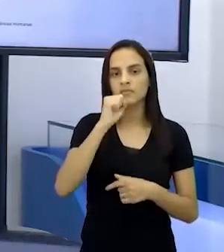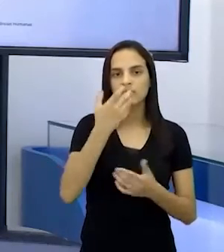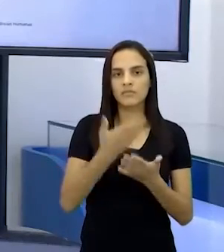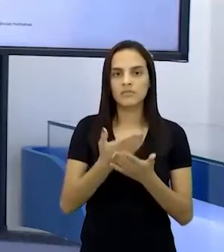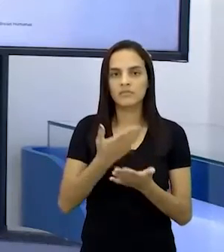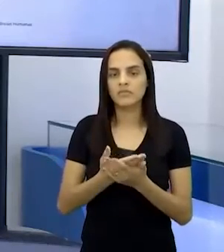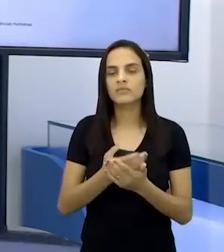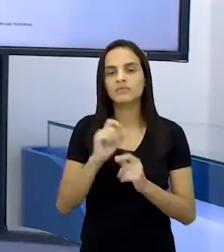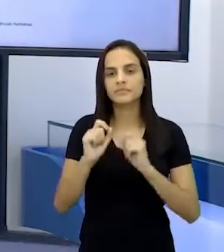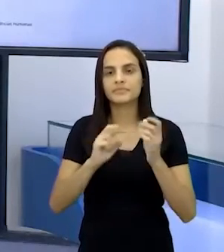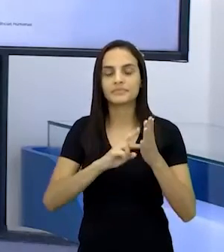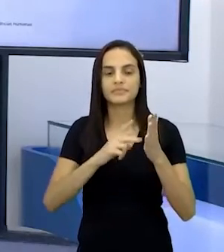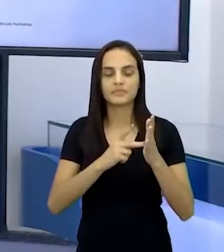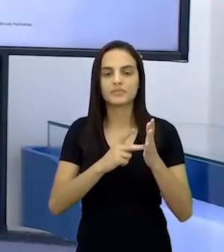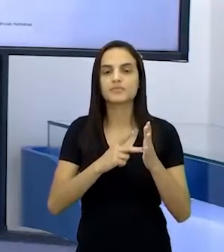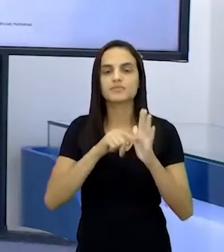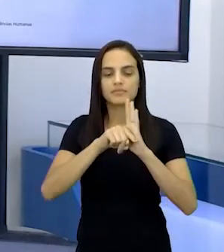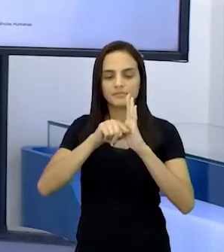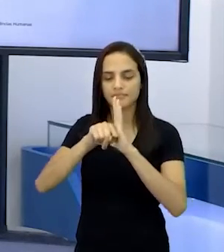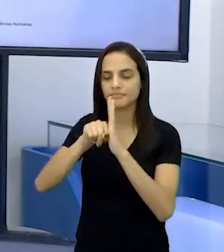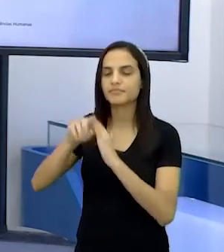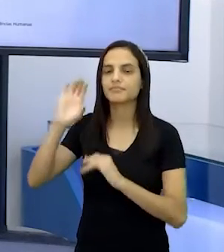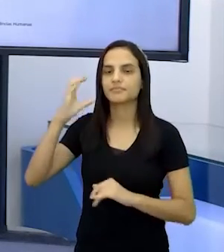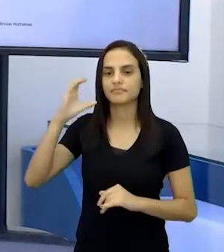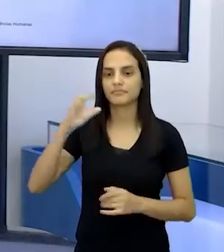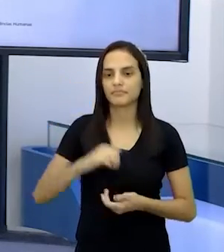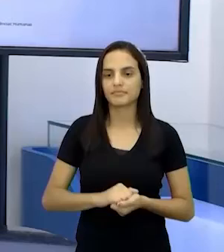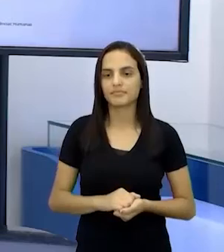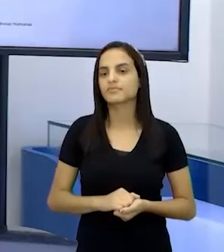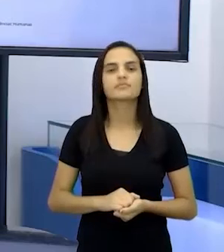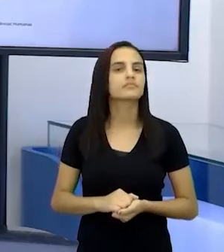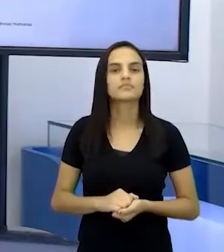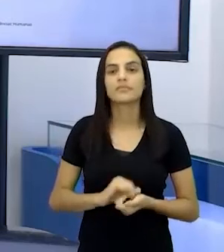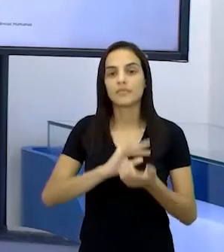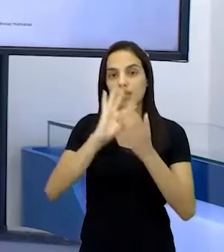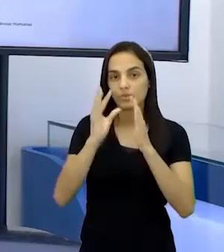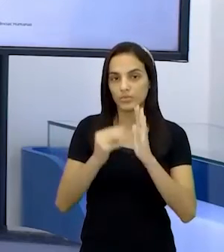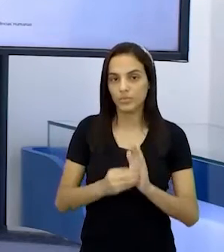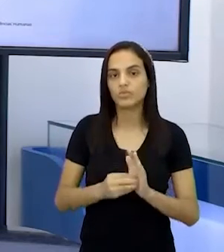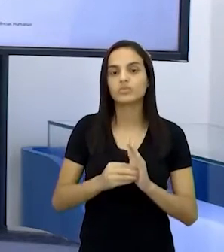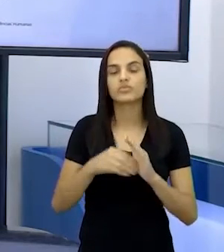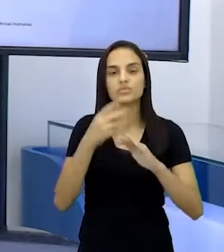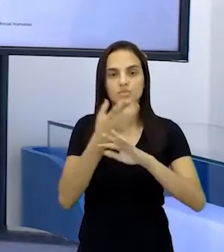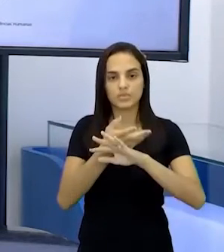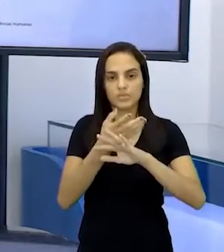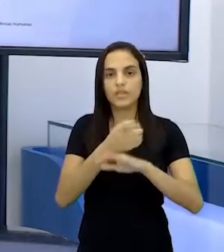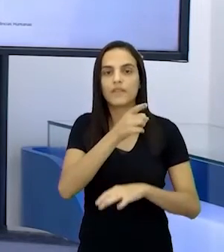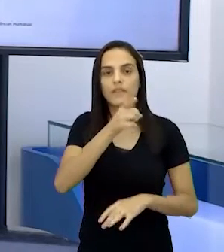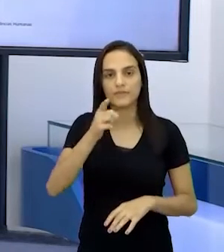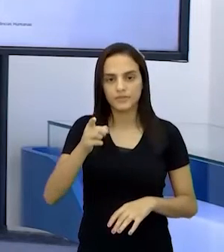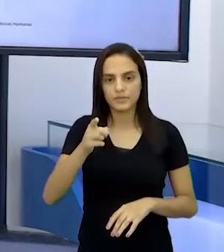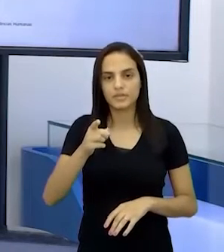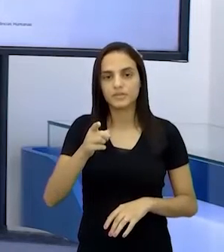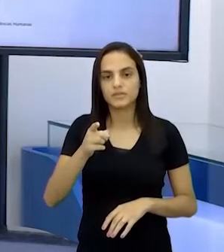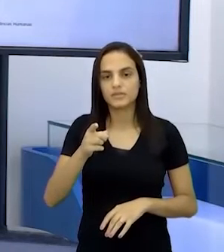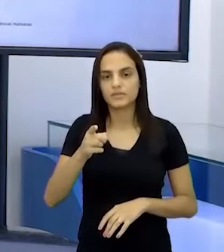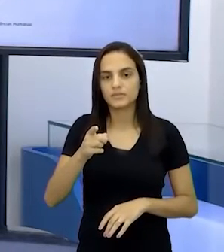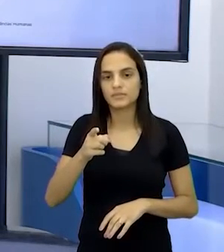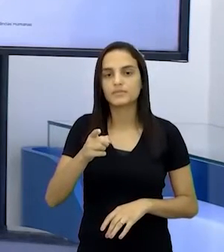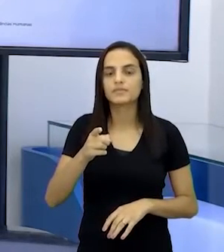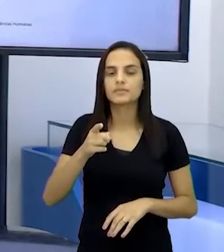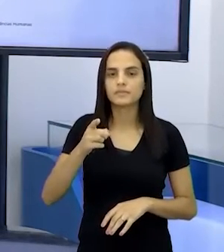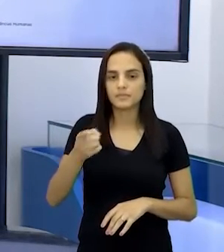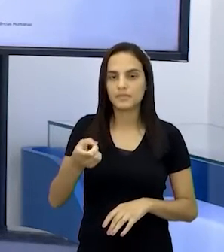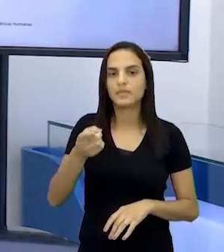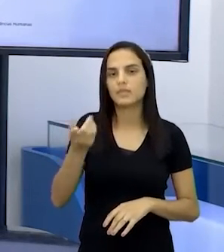aulas, será investigação científica. Assim, em todos os componentes, você vai ir por